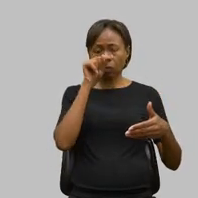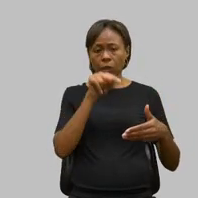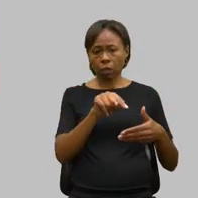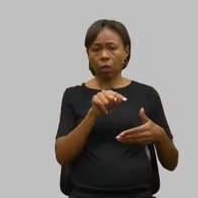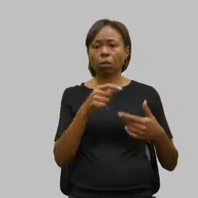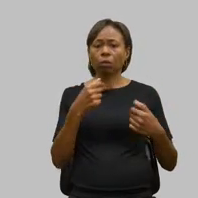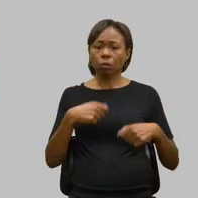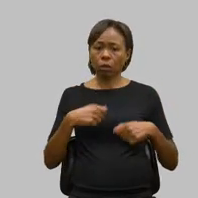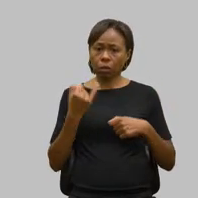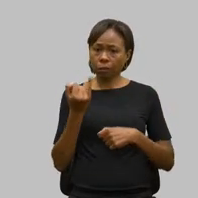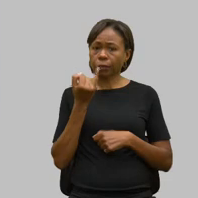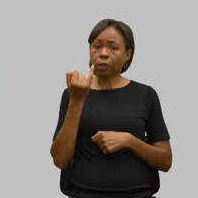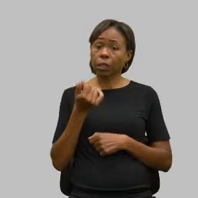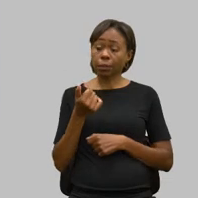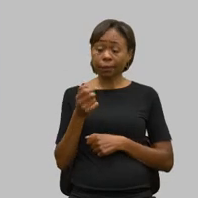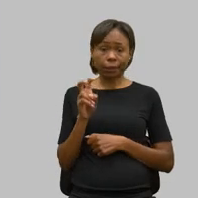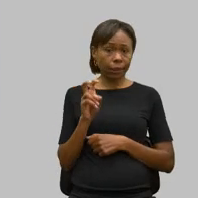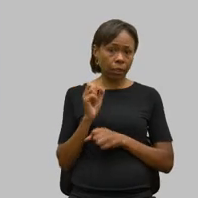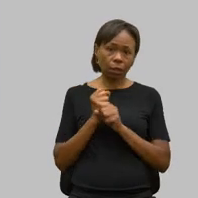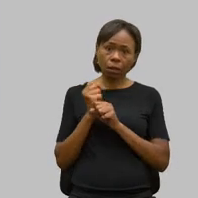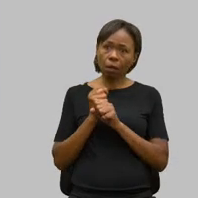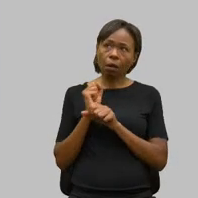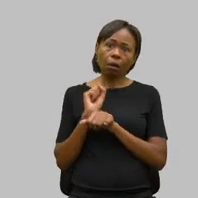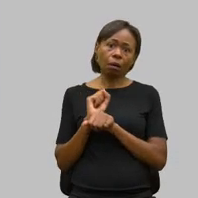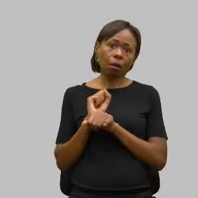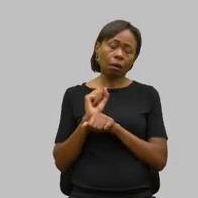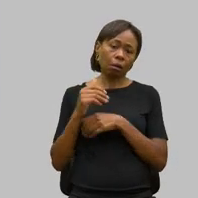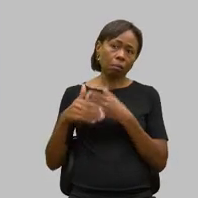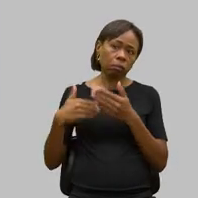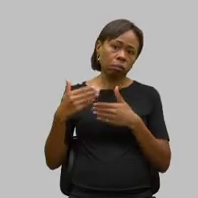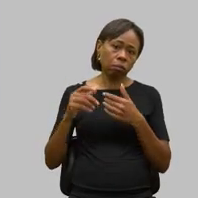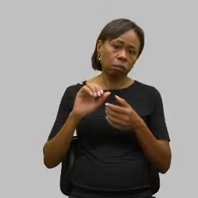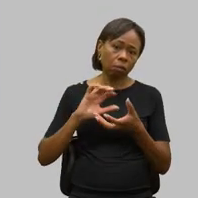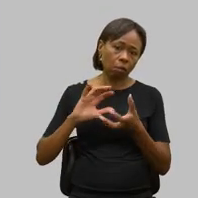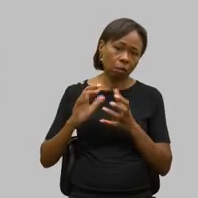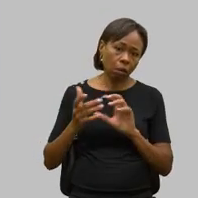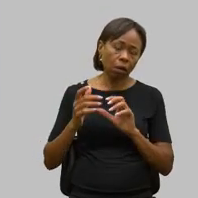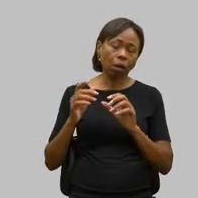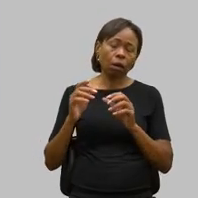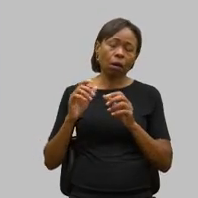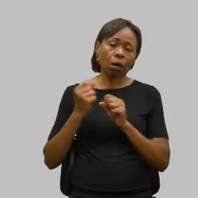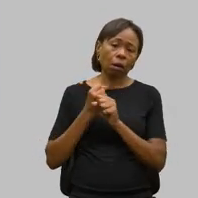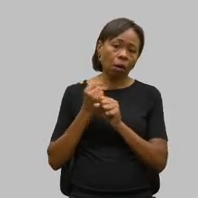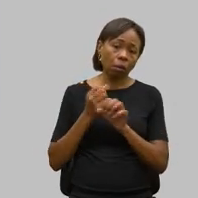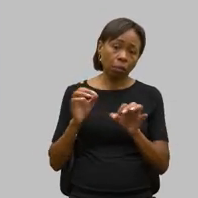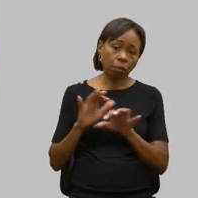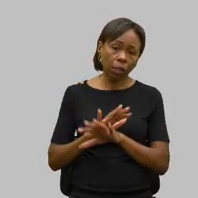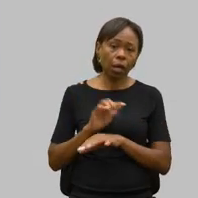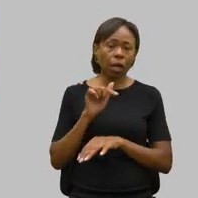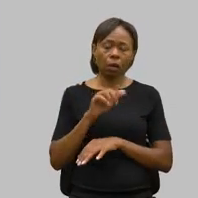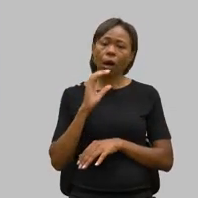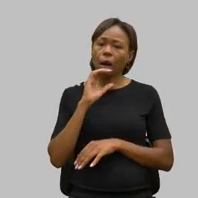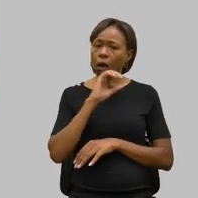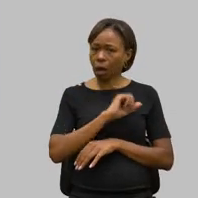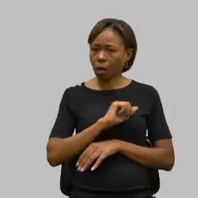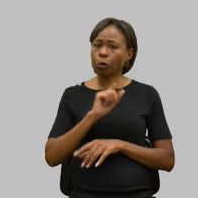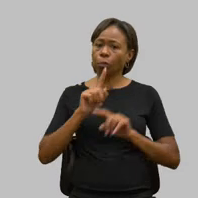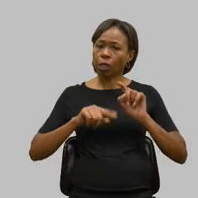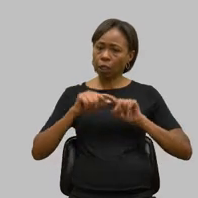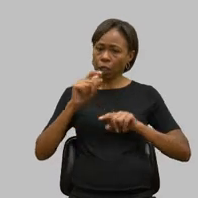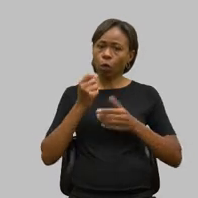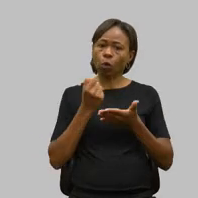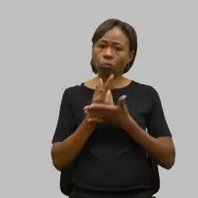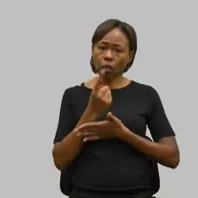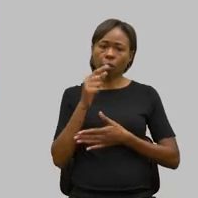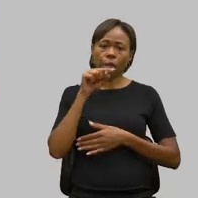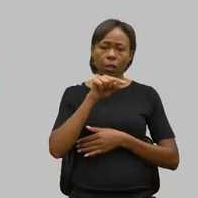conseguido, depois de 15 anos, terminar aquela obra, mas, principalmente, que nós equipemos ele o mais rápido possível para atender a população da nossa região. Então, parabéns mais uma vez